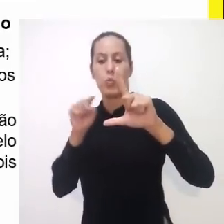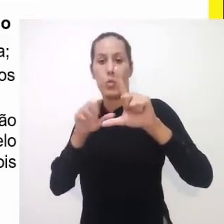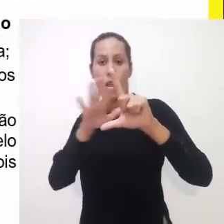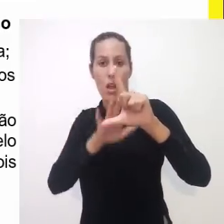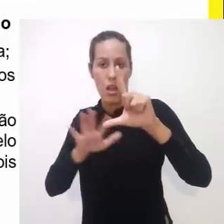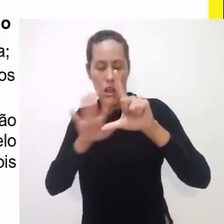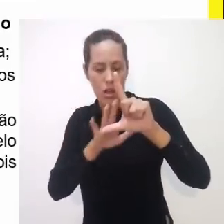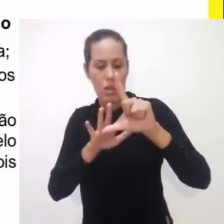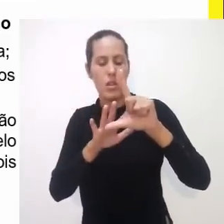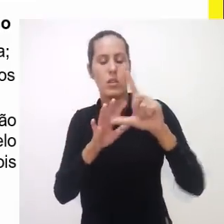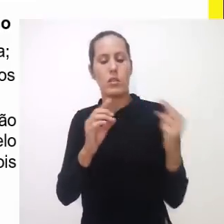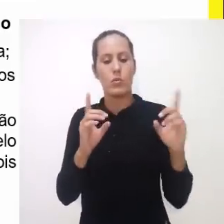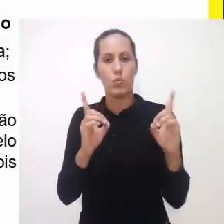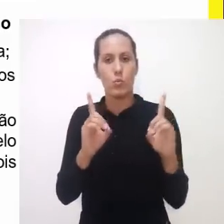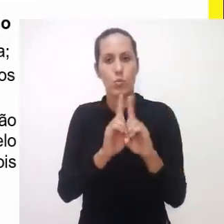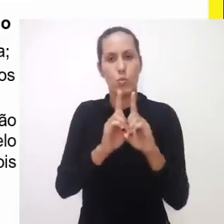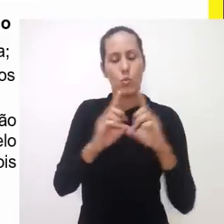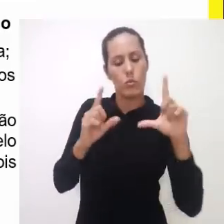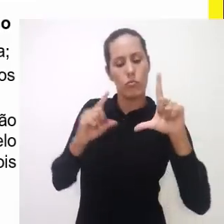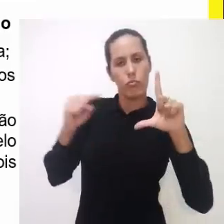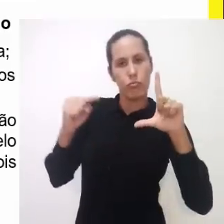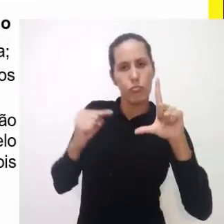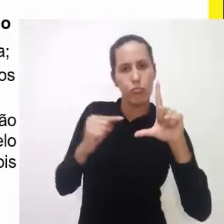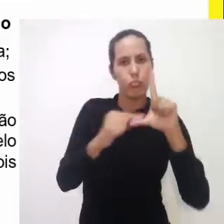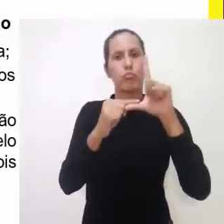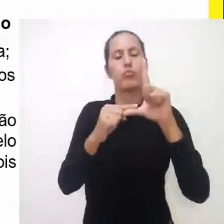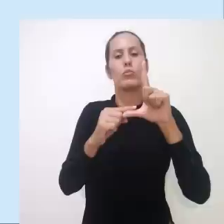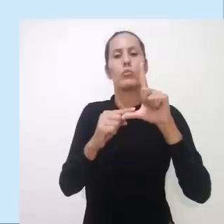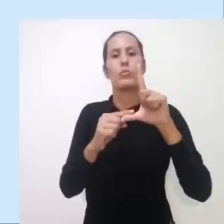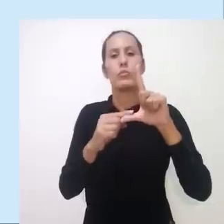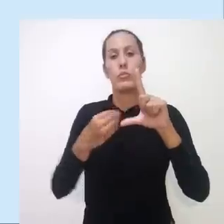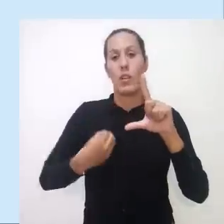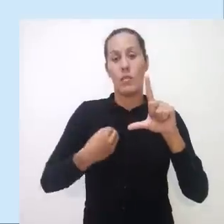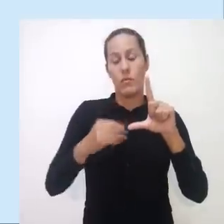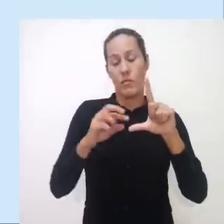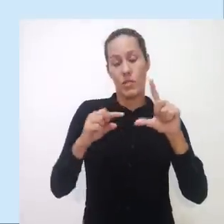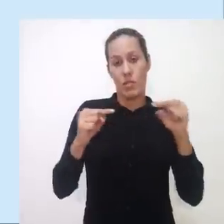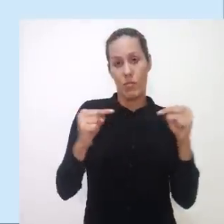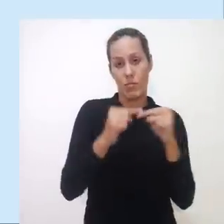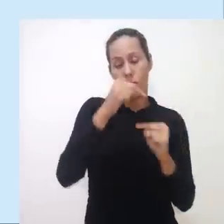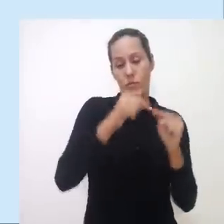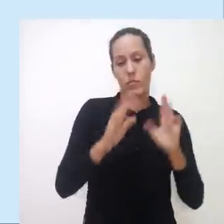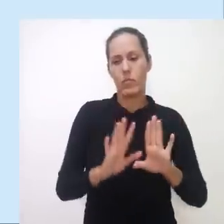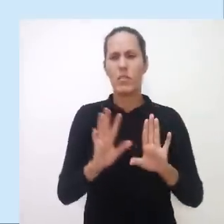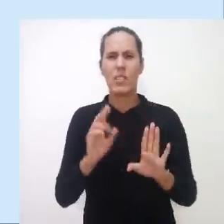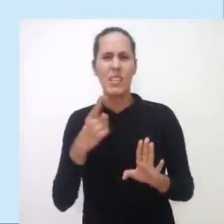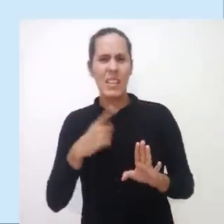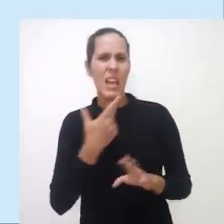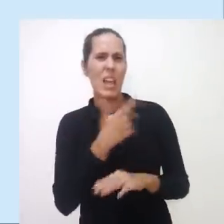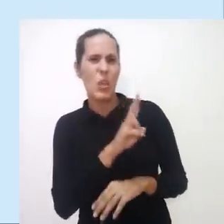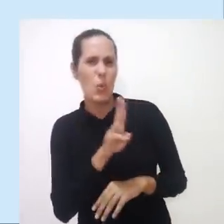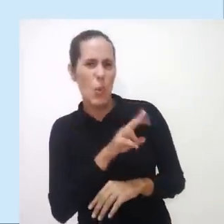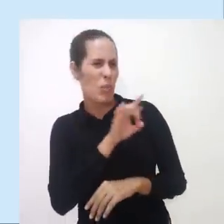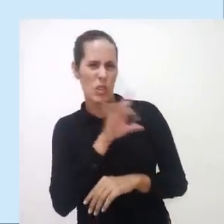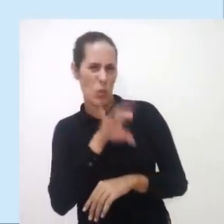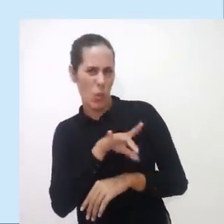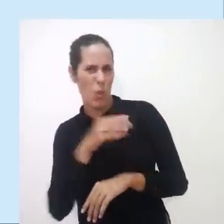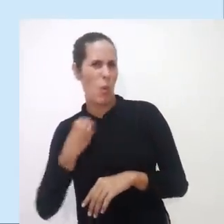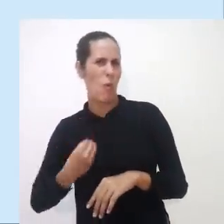interna formada pelo encontro de dois lados segmentos de retas. Vamos conhecer mais polígonos. Será que só tem esse? Será que tem um